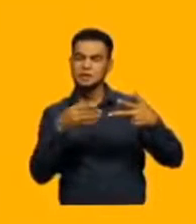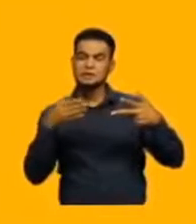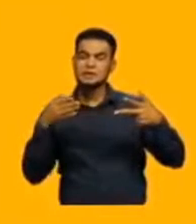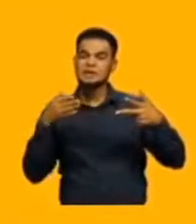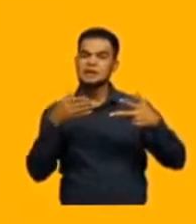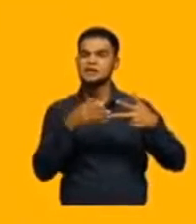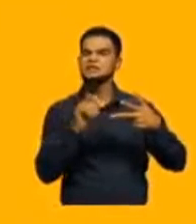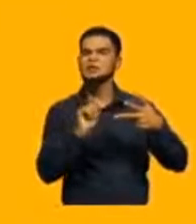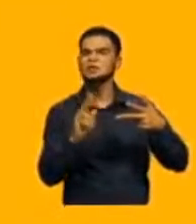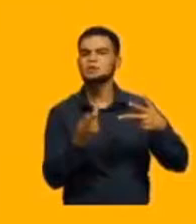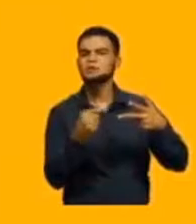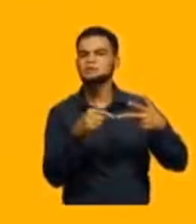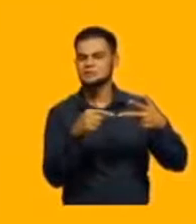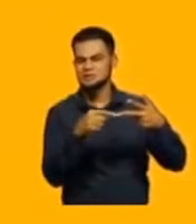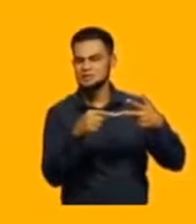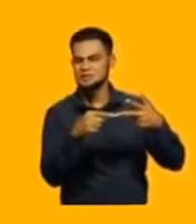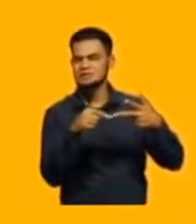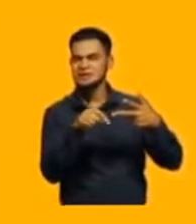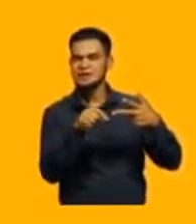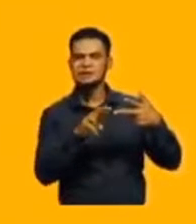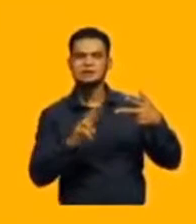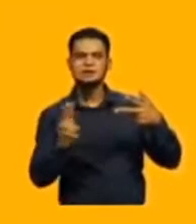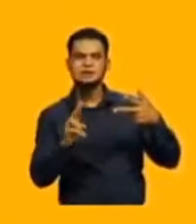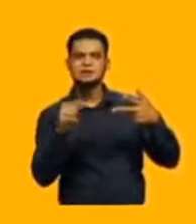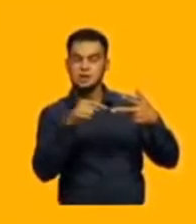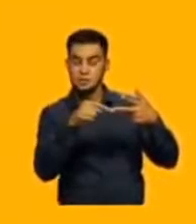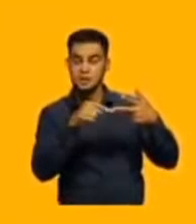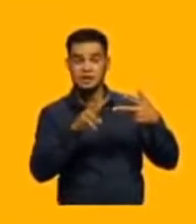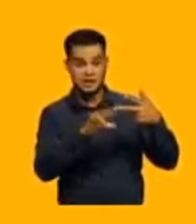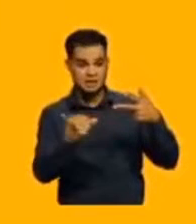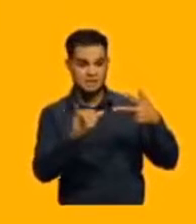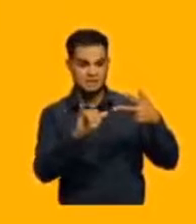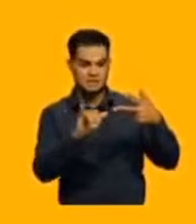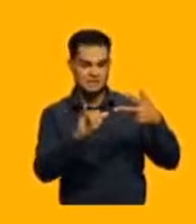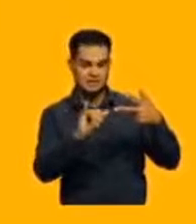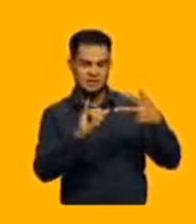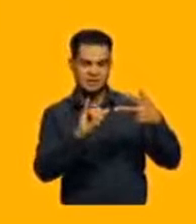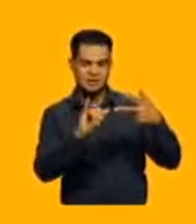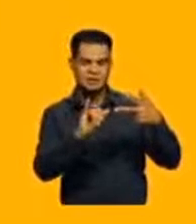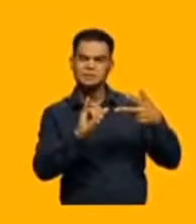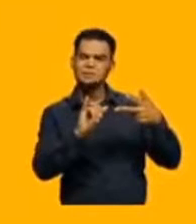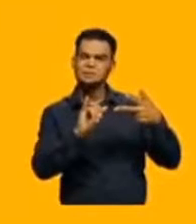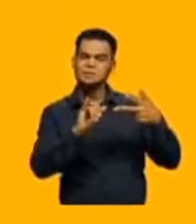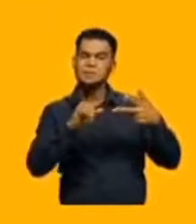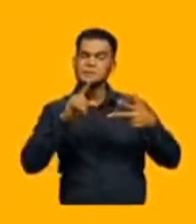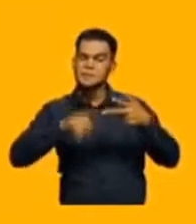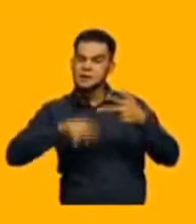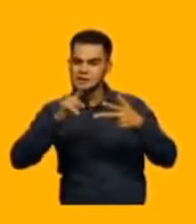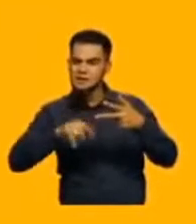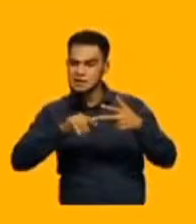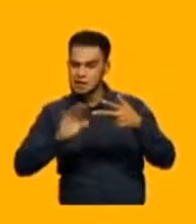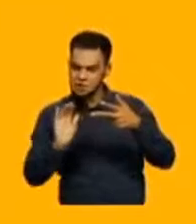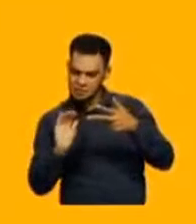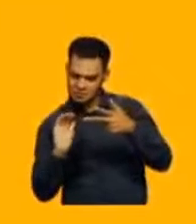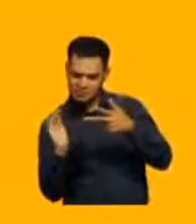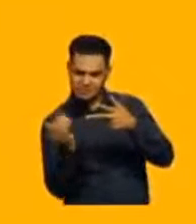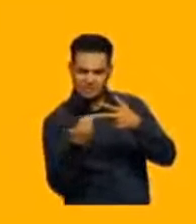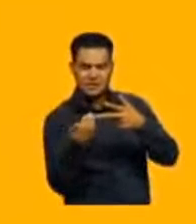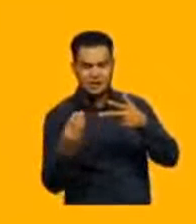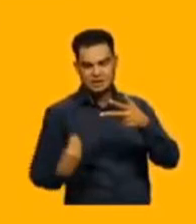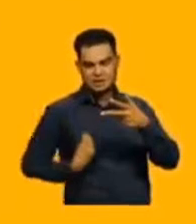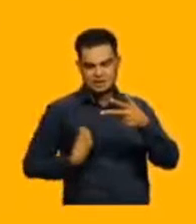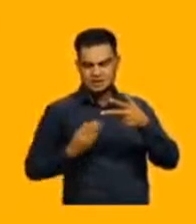então, o que a gente chama de descapsidação, ou seja, ele vai retirar o envelope, a cápsula de proteína, o capsídeo, ele